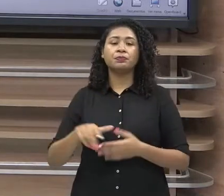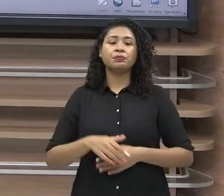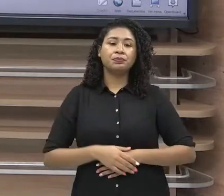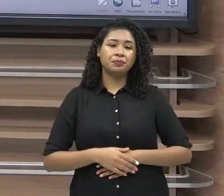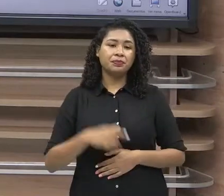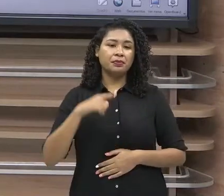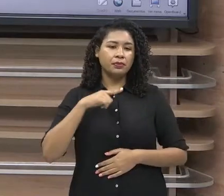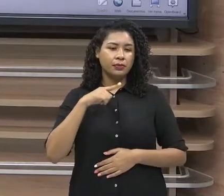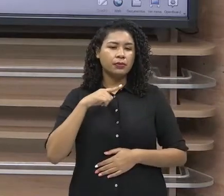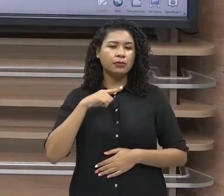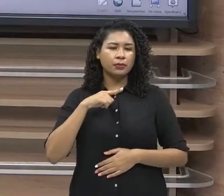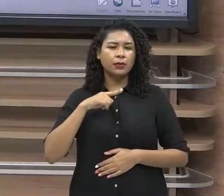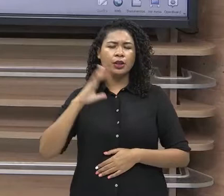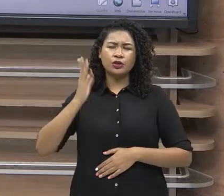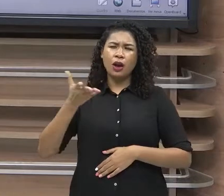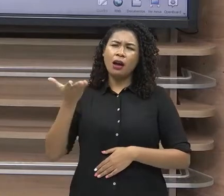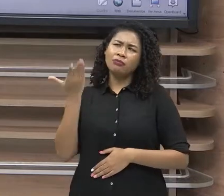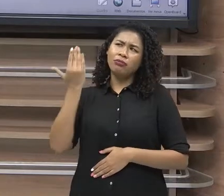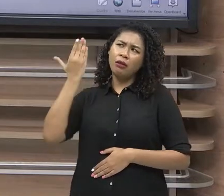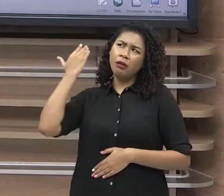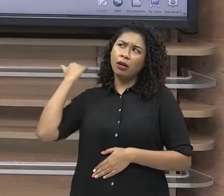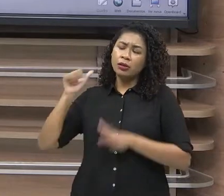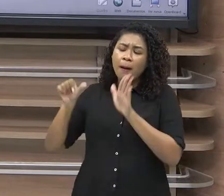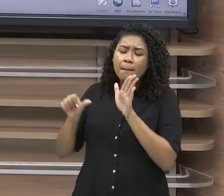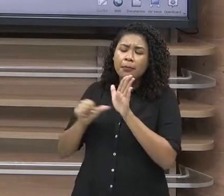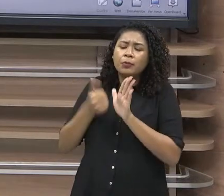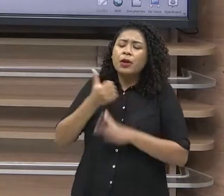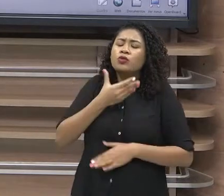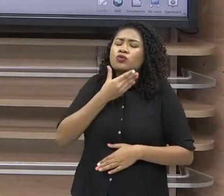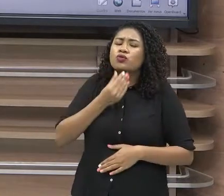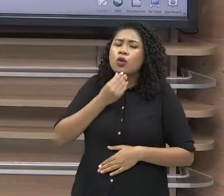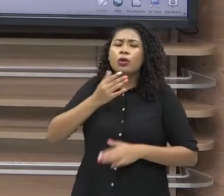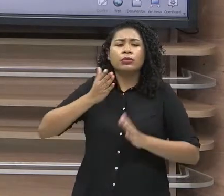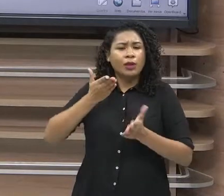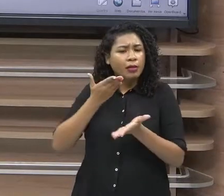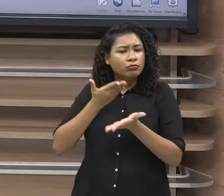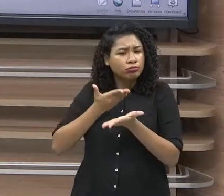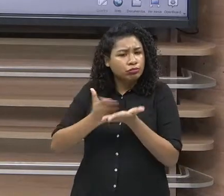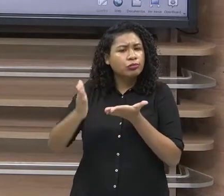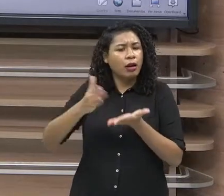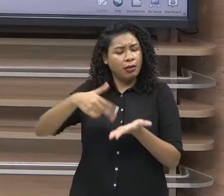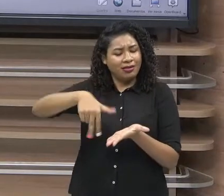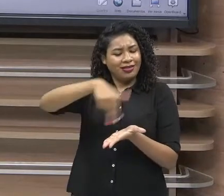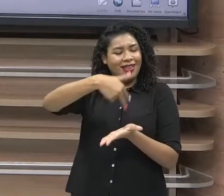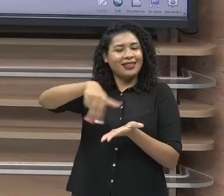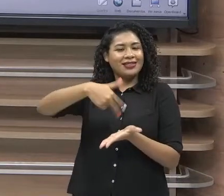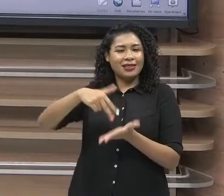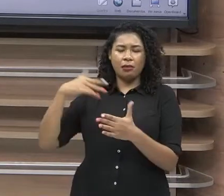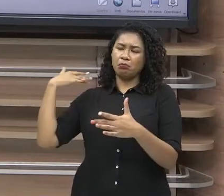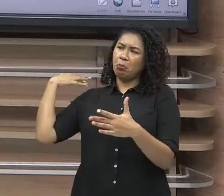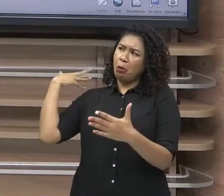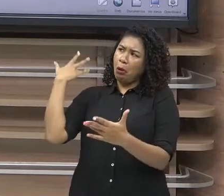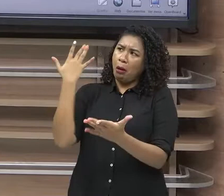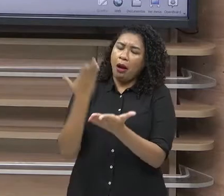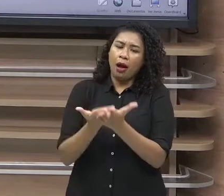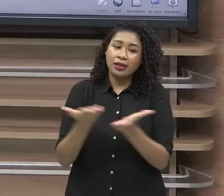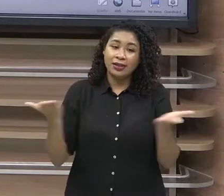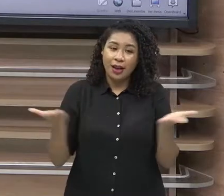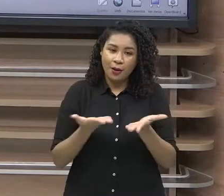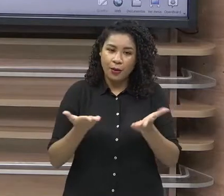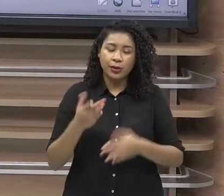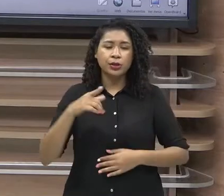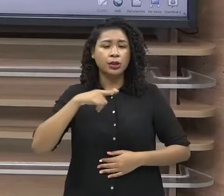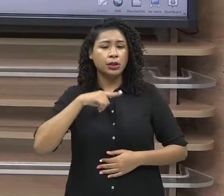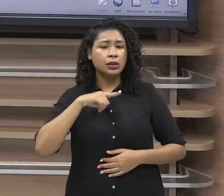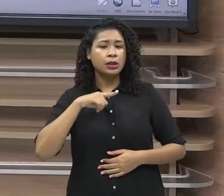desde os primeiros homens primitivos, em todas as civilizações. E ela tem diferentes funções, por